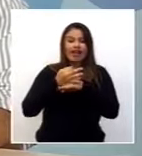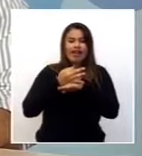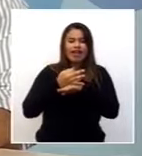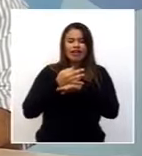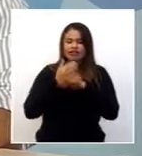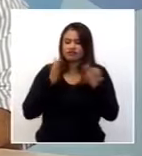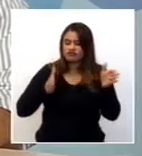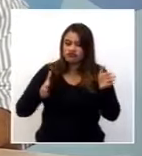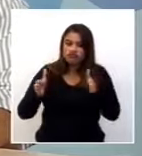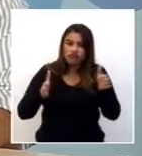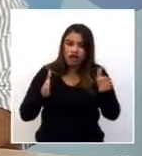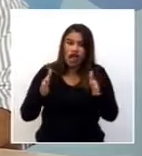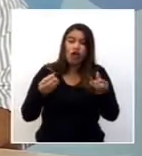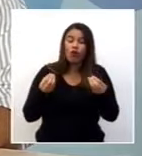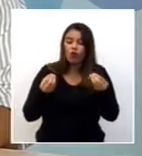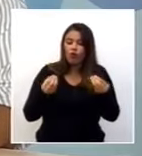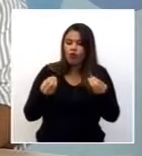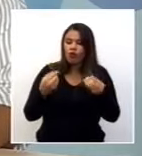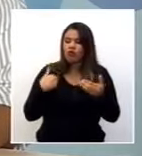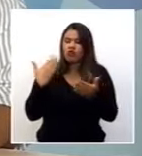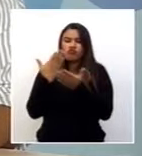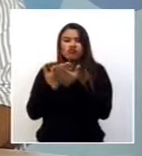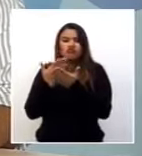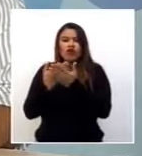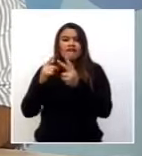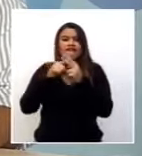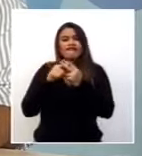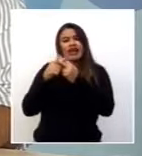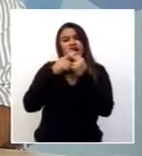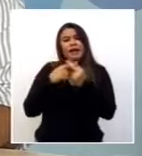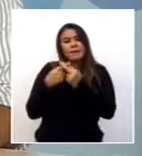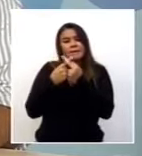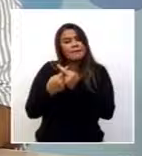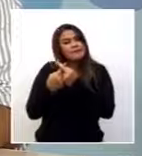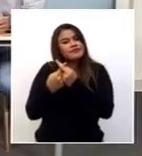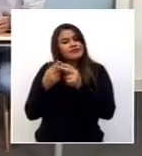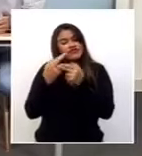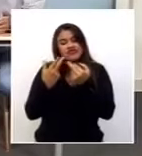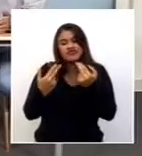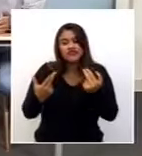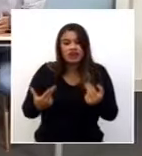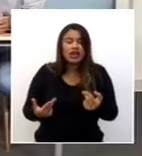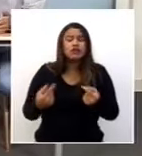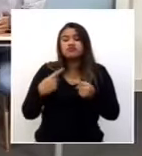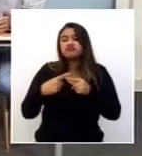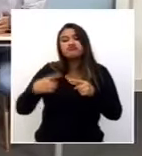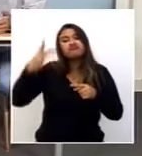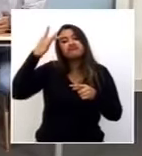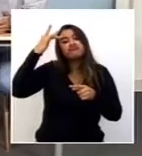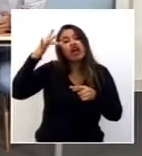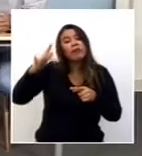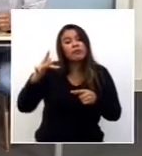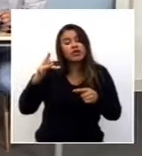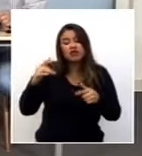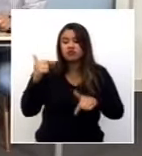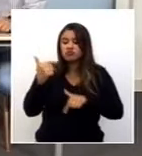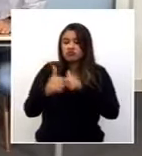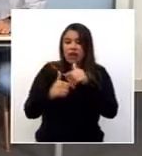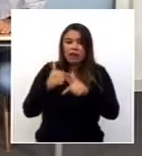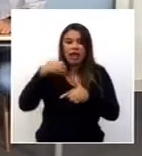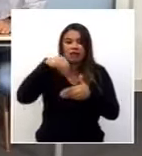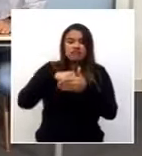nessas ferramentas digitais todas, a gente nem imaginava que poderia enfrentar um contexto de teletrabalho em